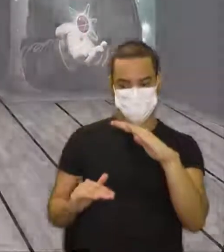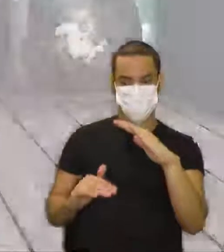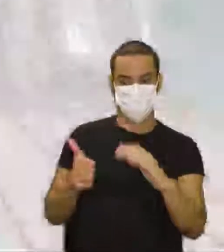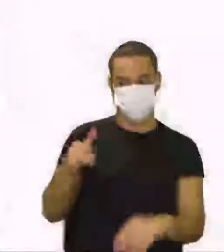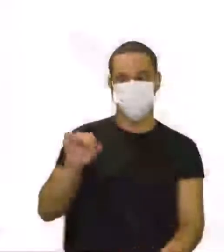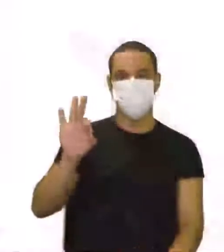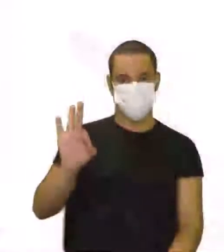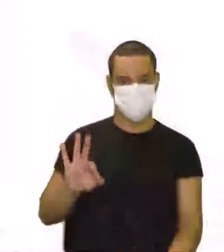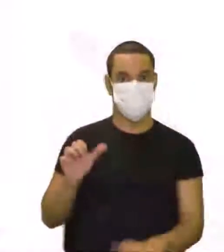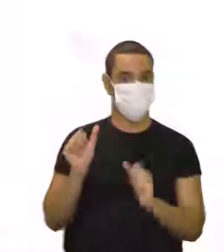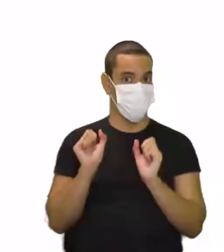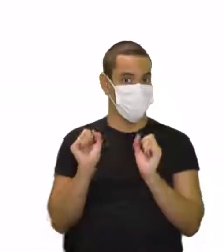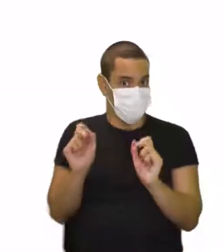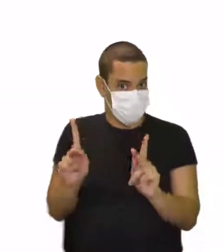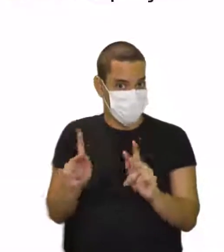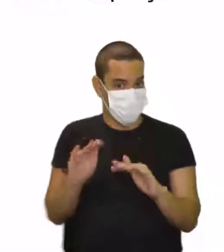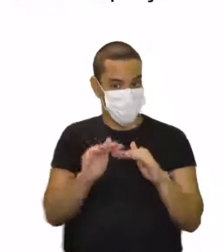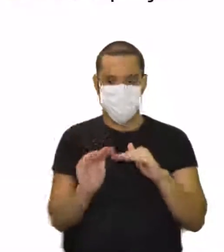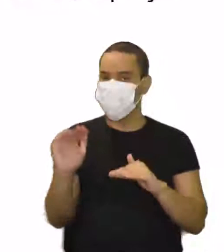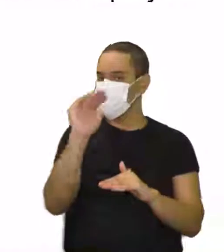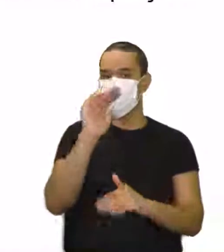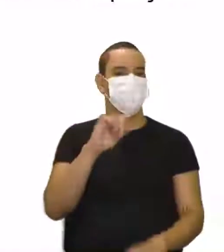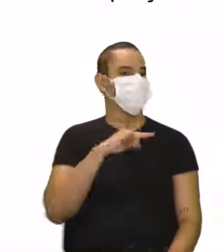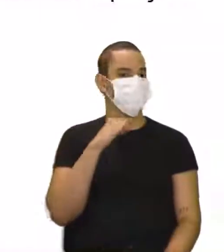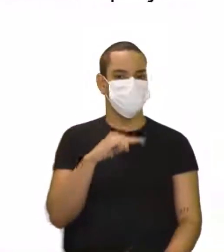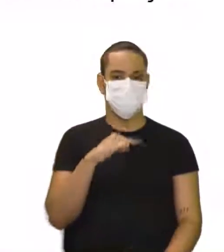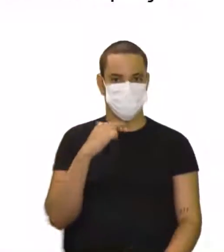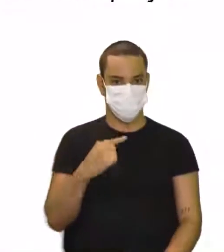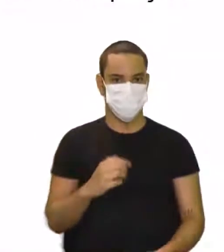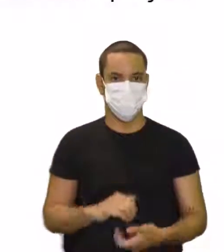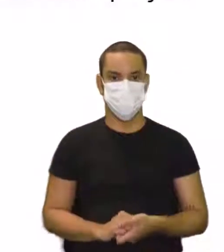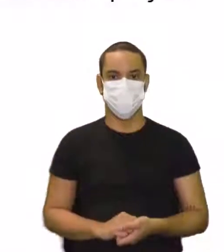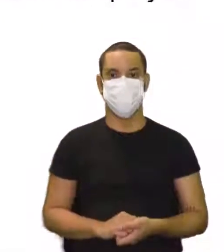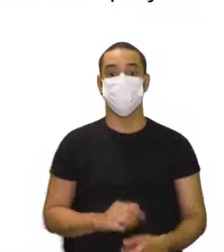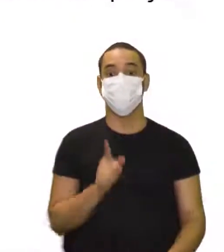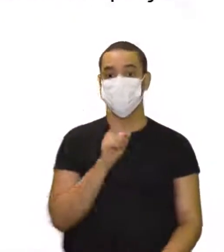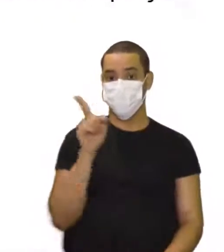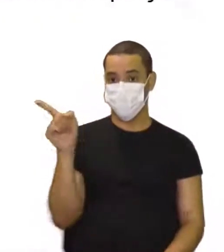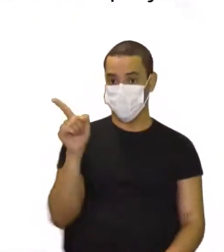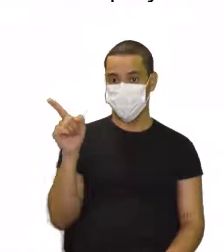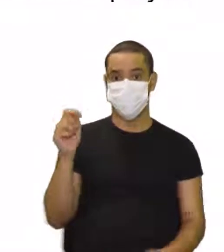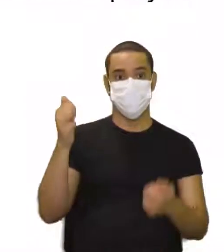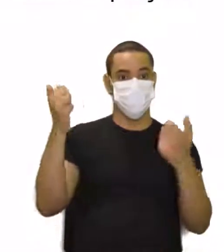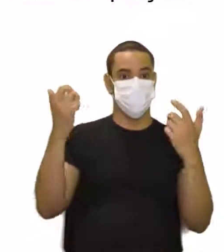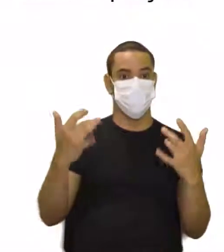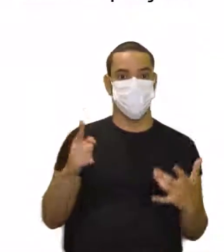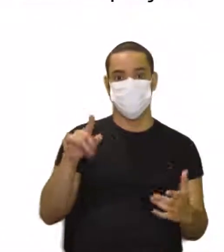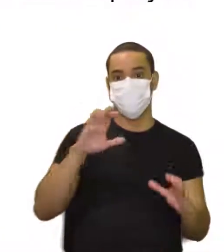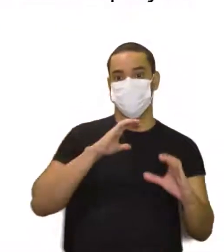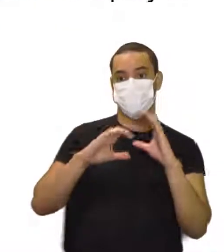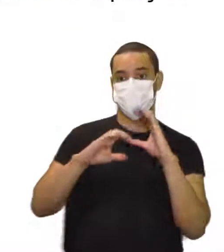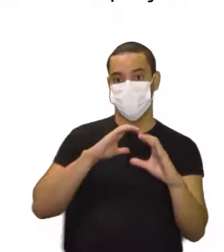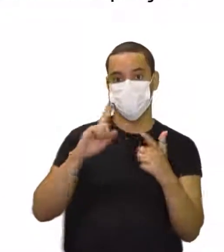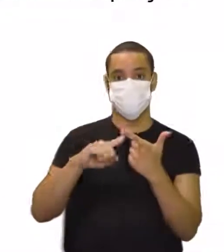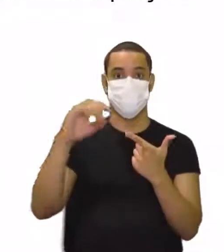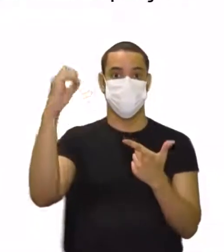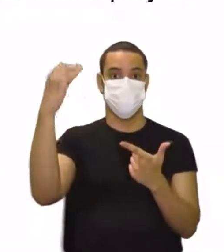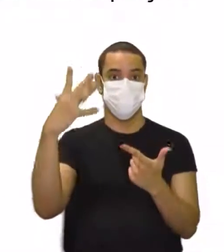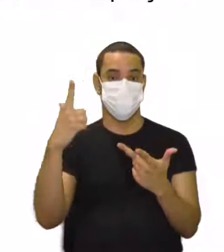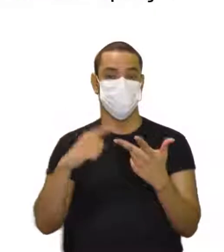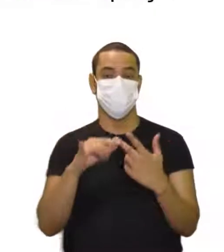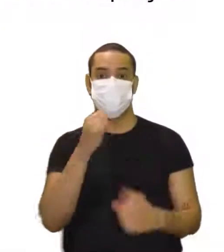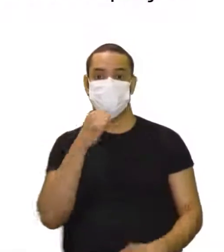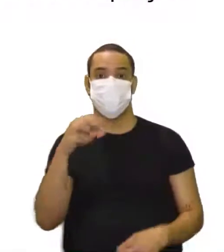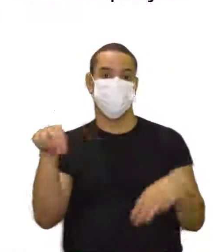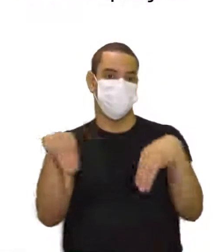lá, continuando. E a velocidade relativística, como eu falei, é de comunicação, luz, ondas eletromagnéticas, é